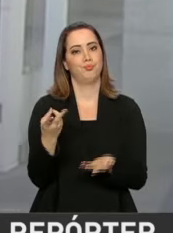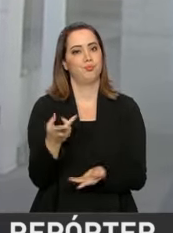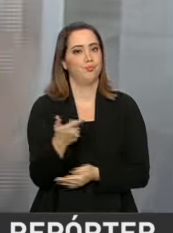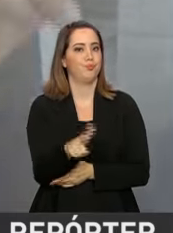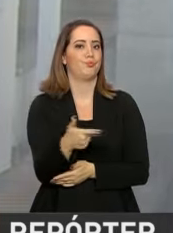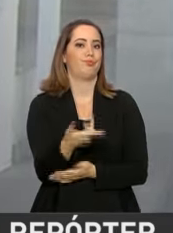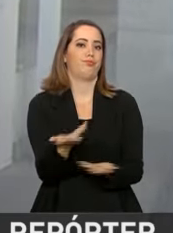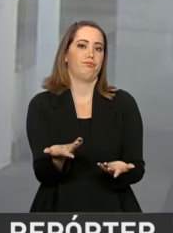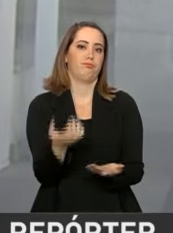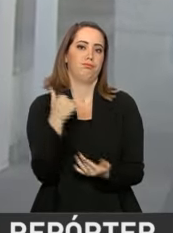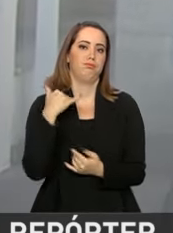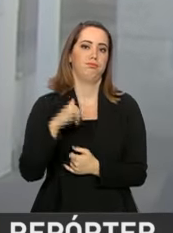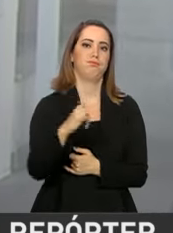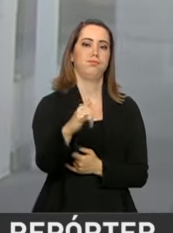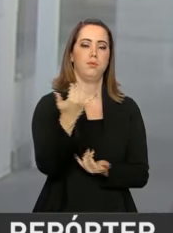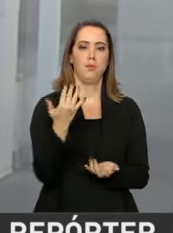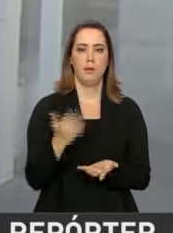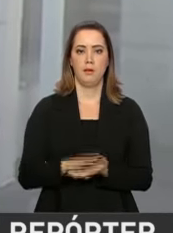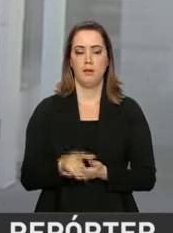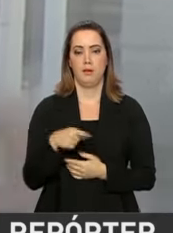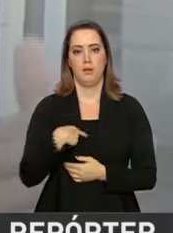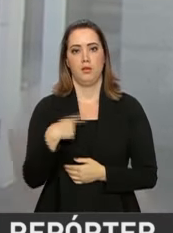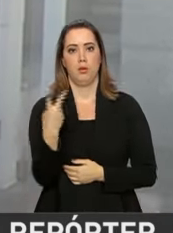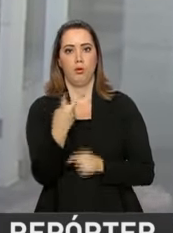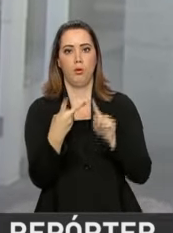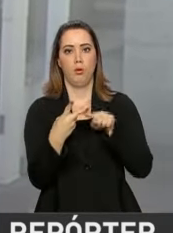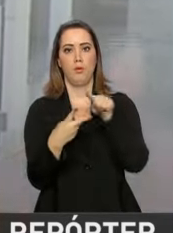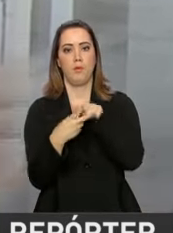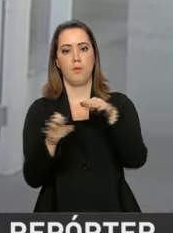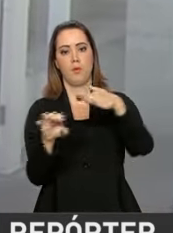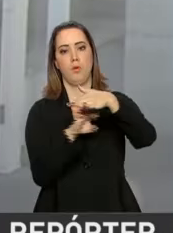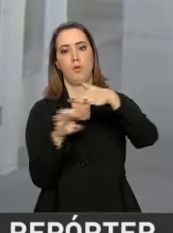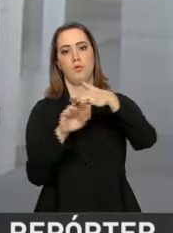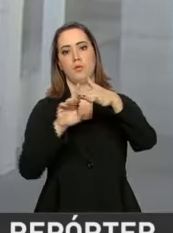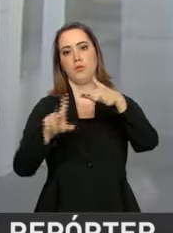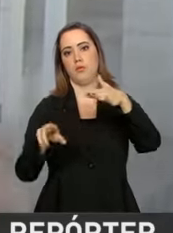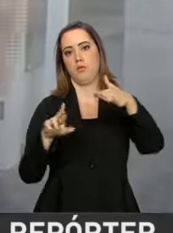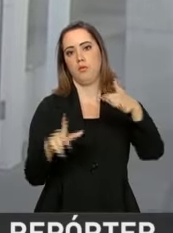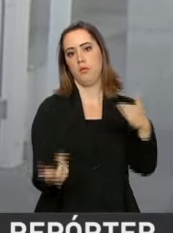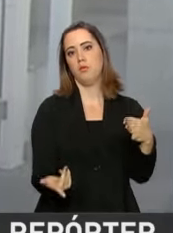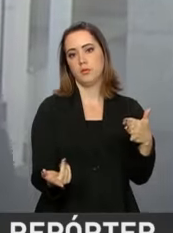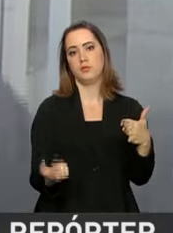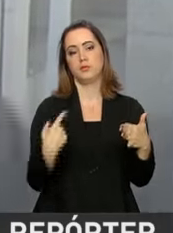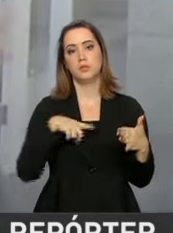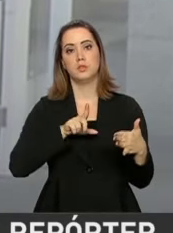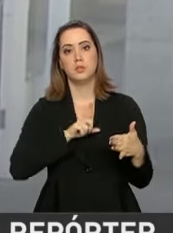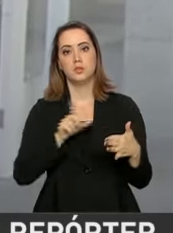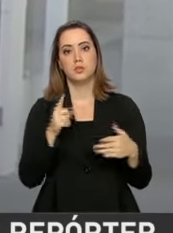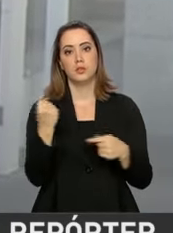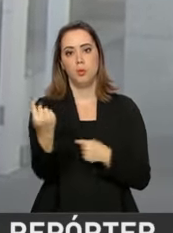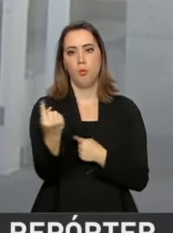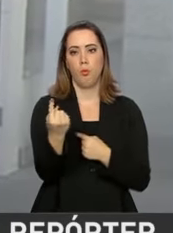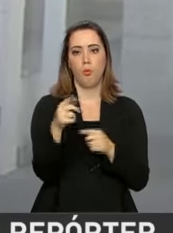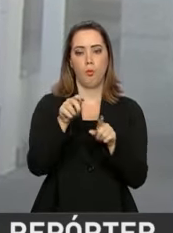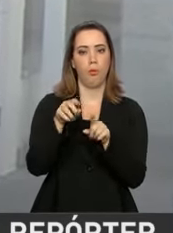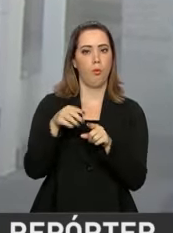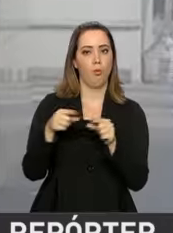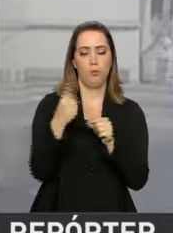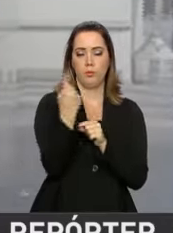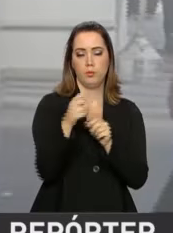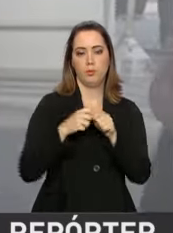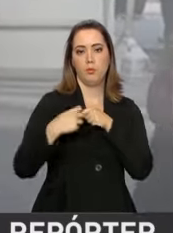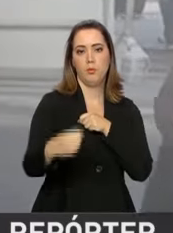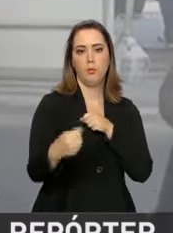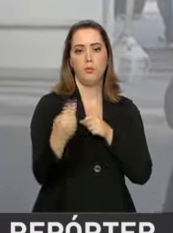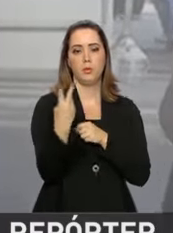chips porque dentro da minha própria casa uma operadora não pega no andar de baixo. Nós não estamos falando de uma distância absurda, nós estamos falando de um metro ou dois abaixo.